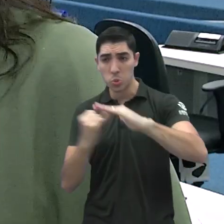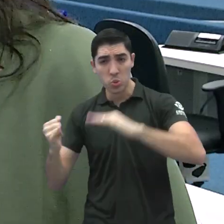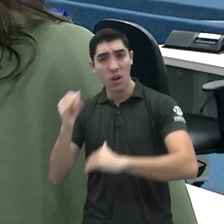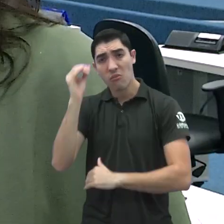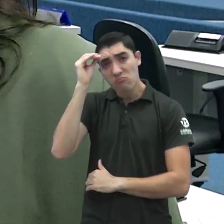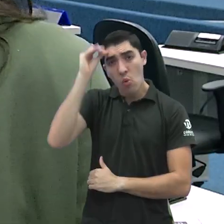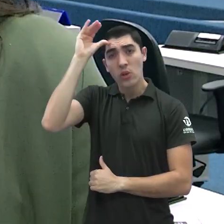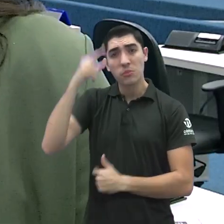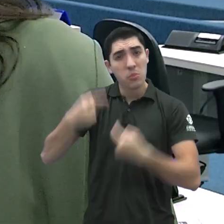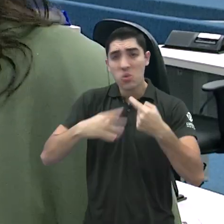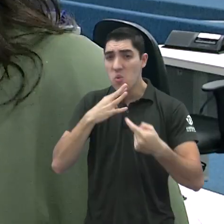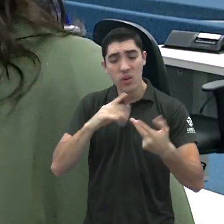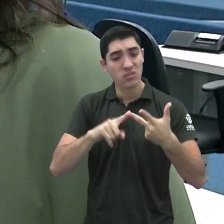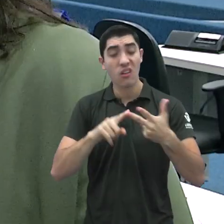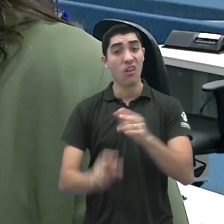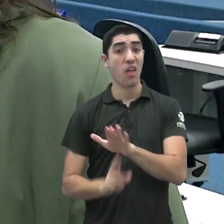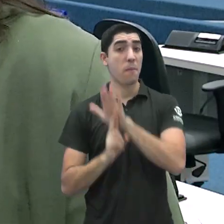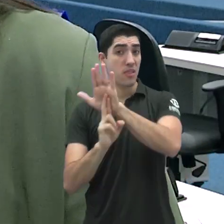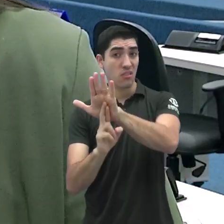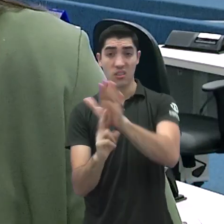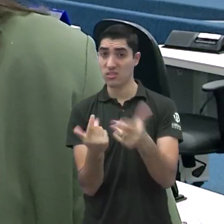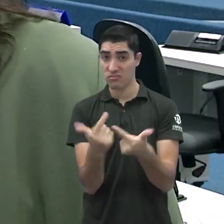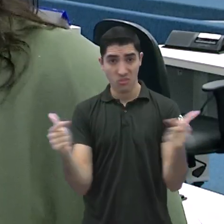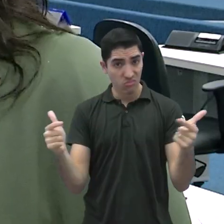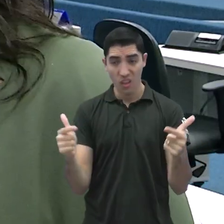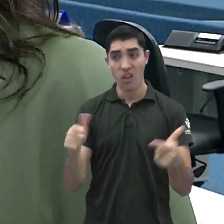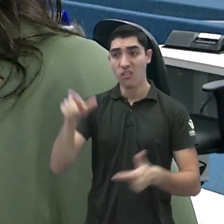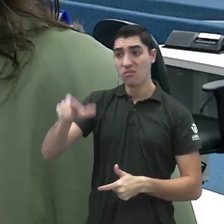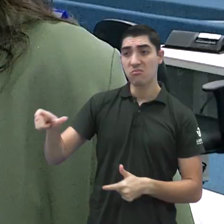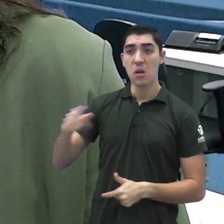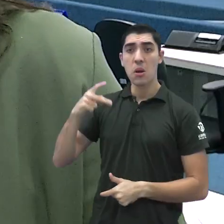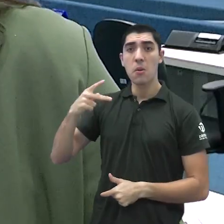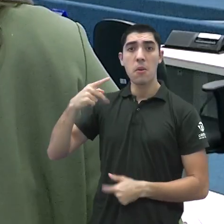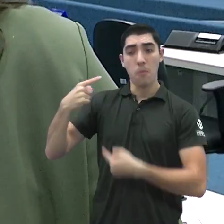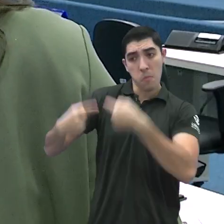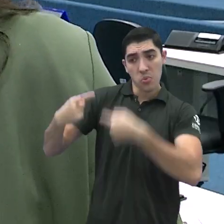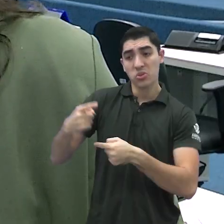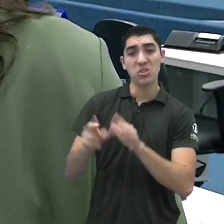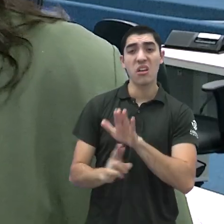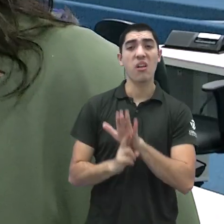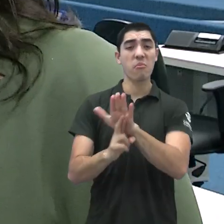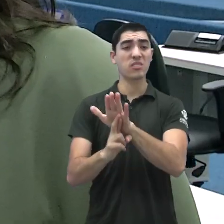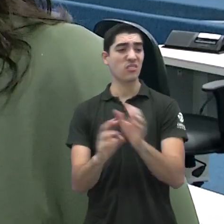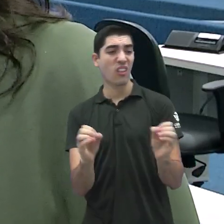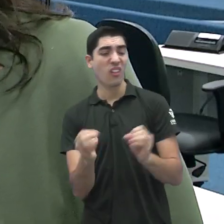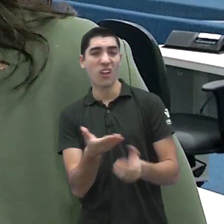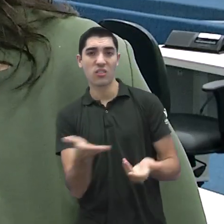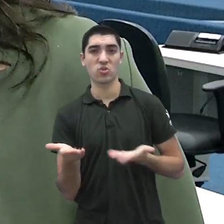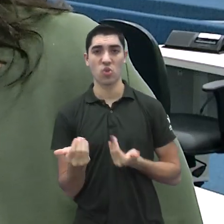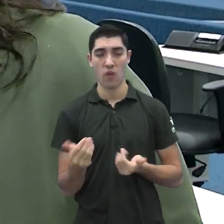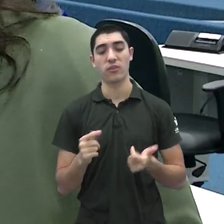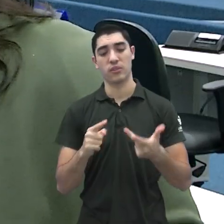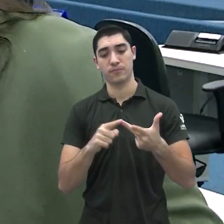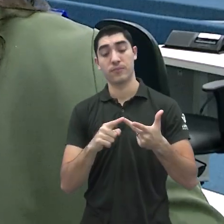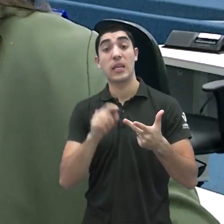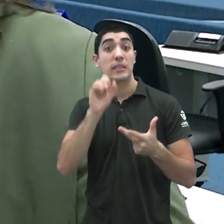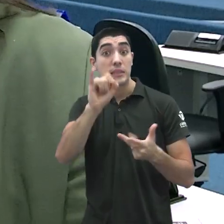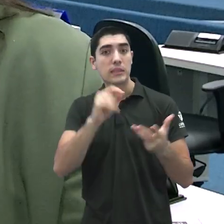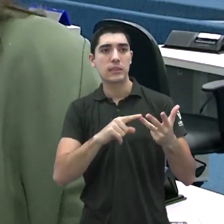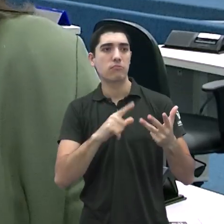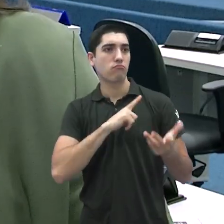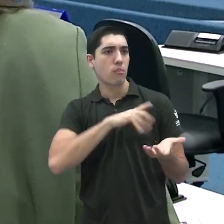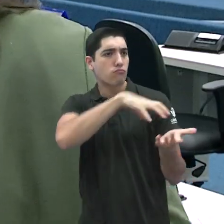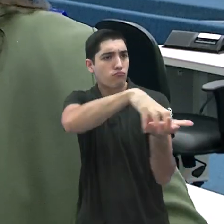das instituições, falta de representatividade, não se veem representados pelos políticos que estão aí. Então, você ter